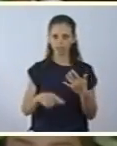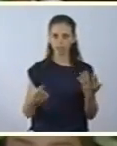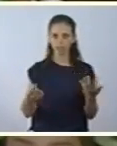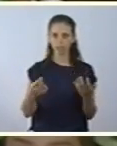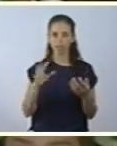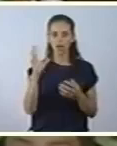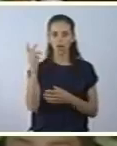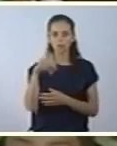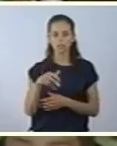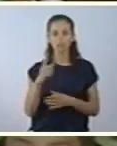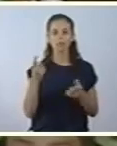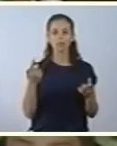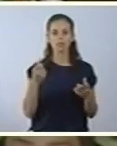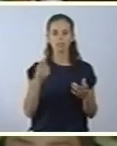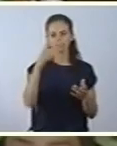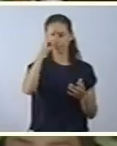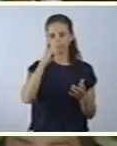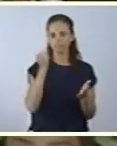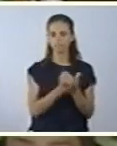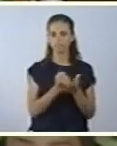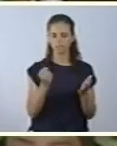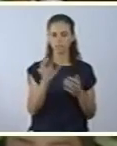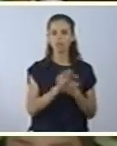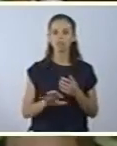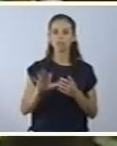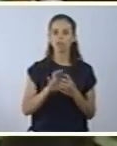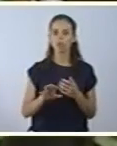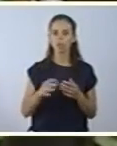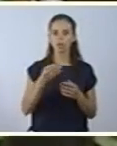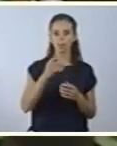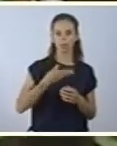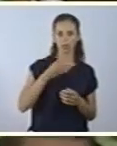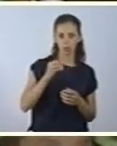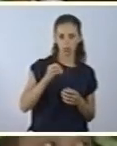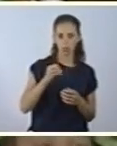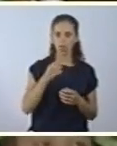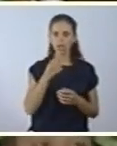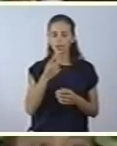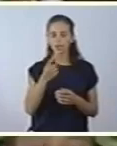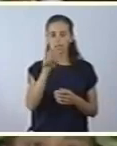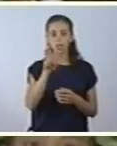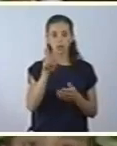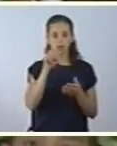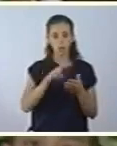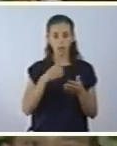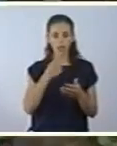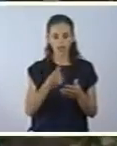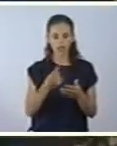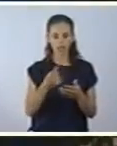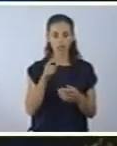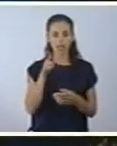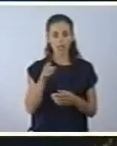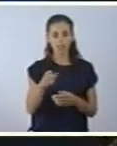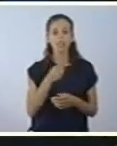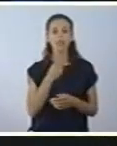Este acontecimento marcou de tal modo a Pedro que ele diz na segunda leitura: